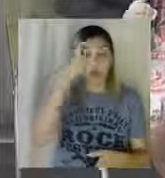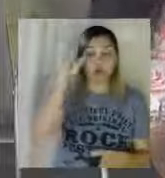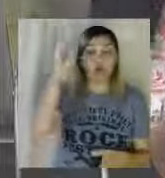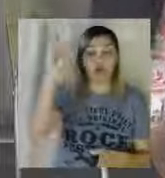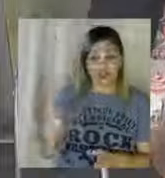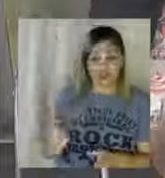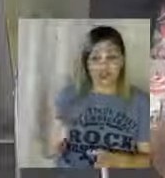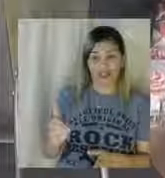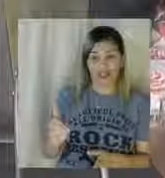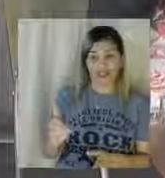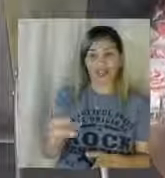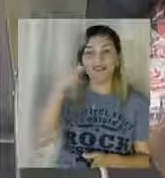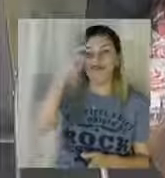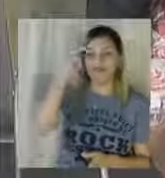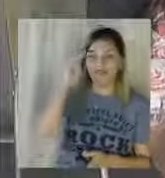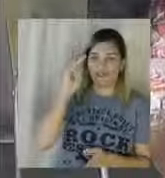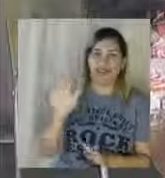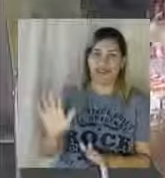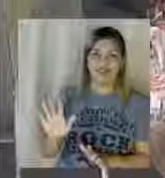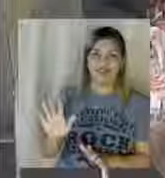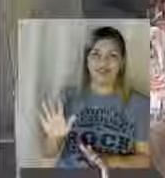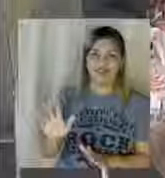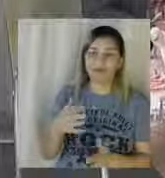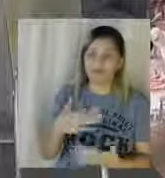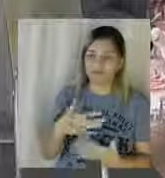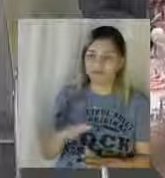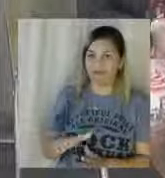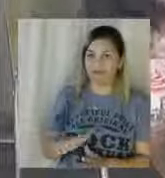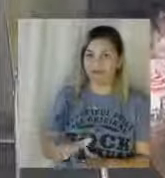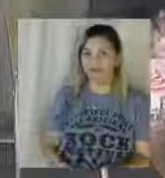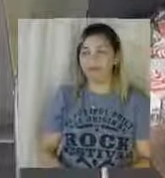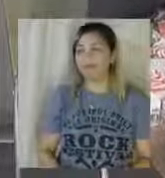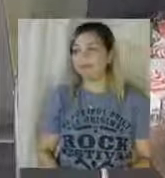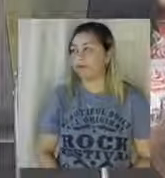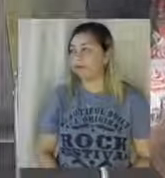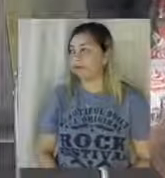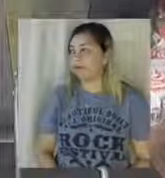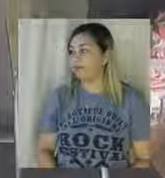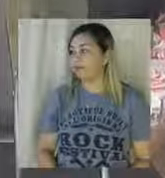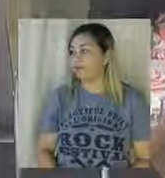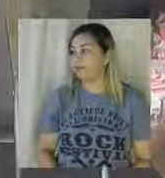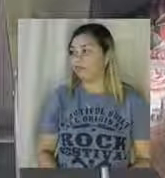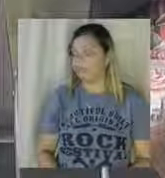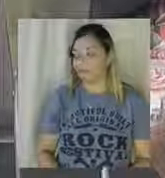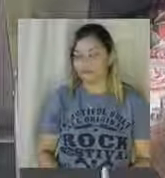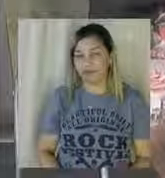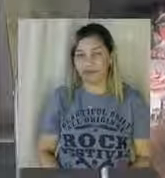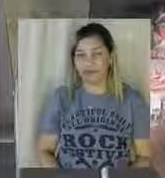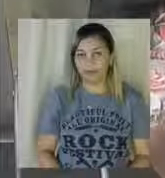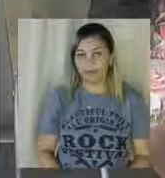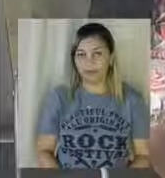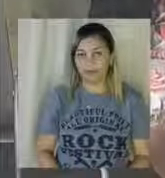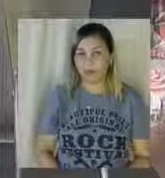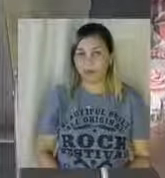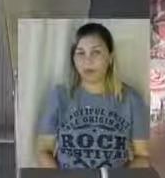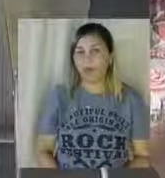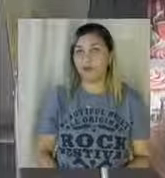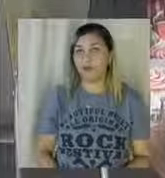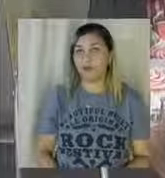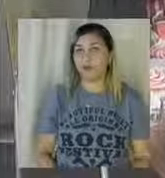eu. Que fica já de cara aqui para a gente esse momento de reflexão.